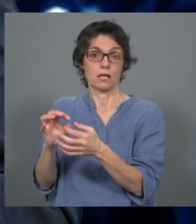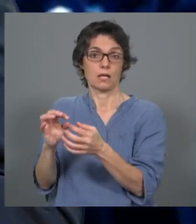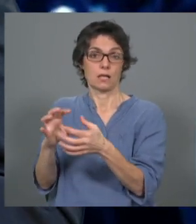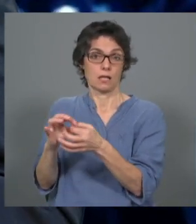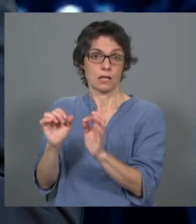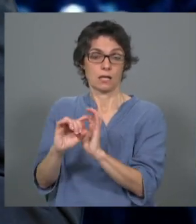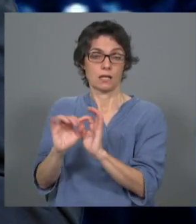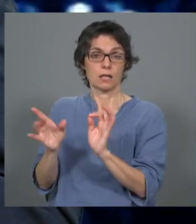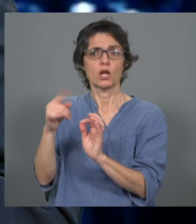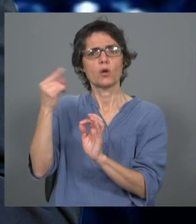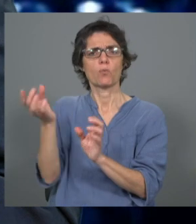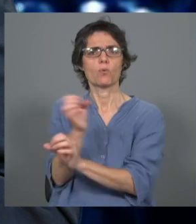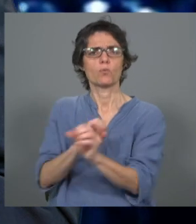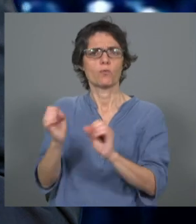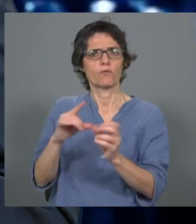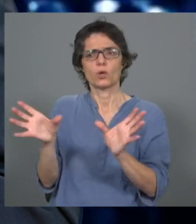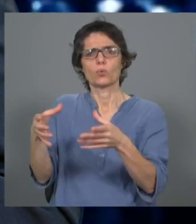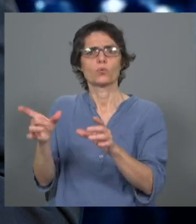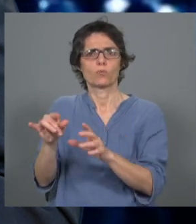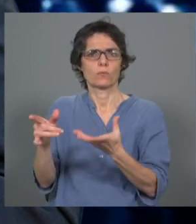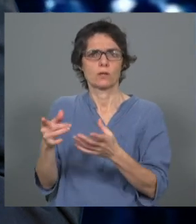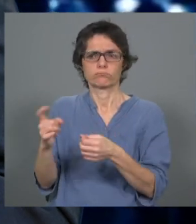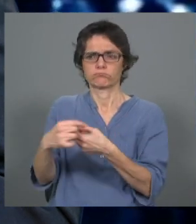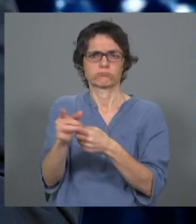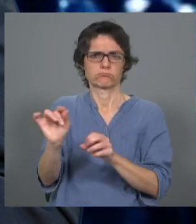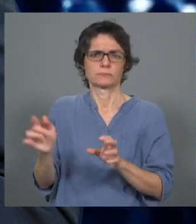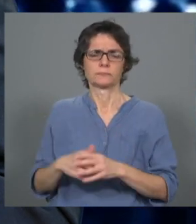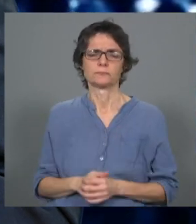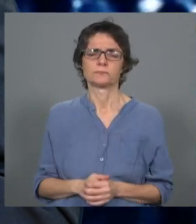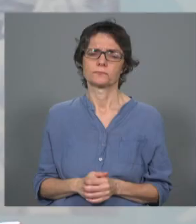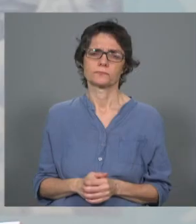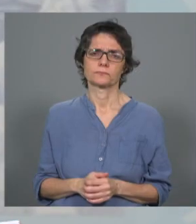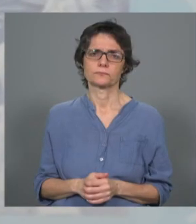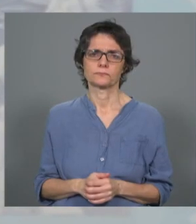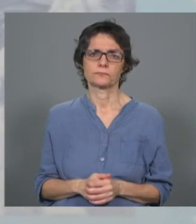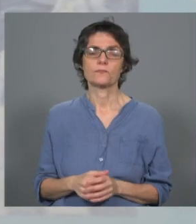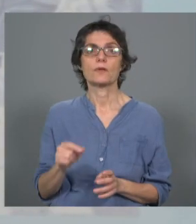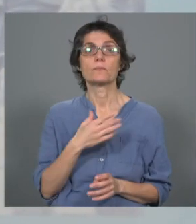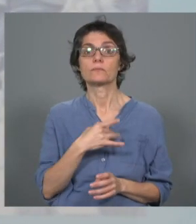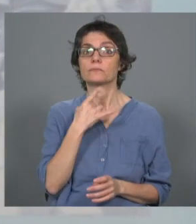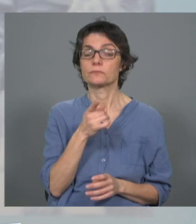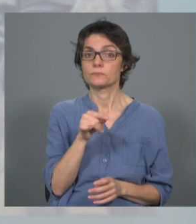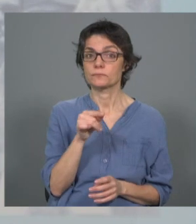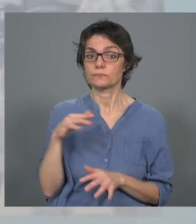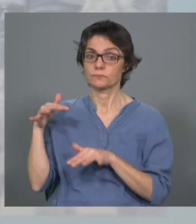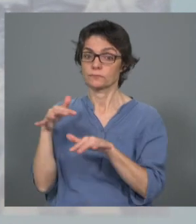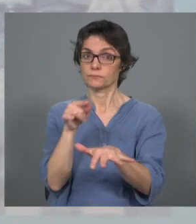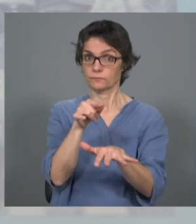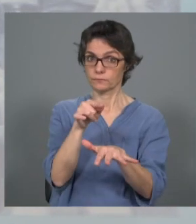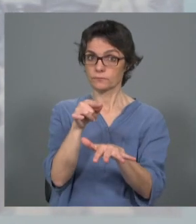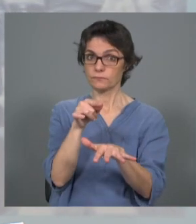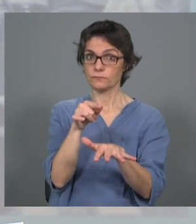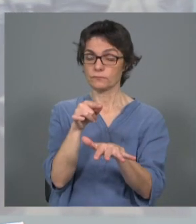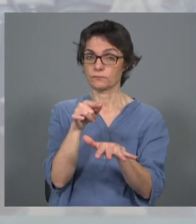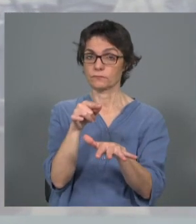grupos e movimentos aos quais pertencem. Só dizer que esta peregrinação vai ser presidida pelo o